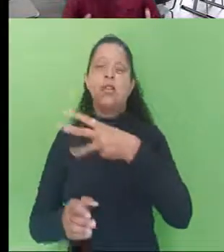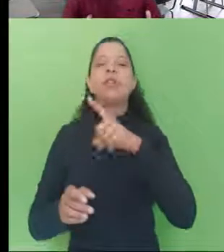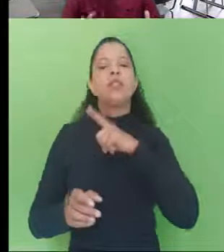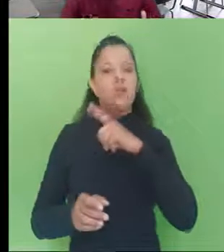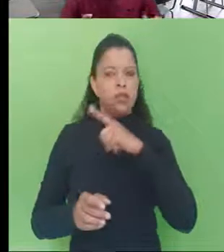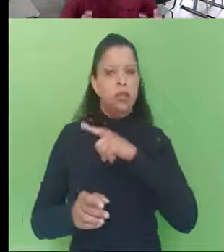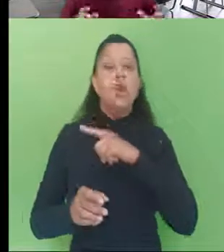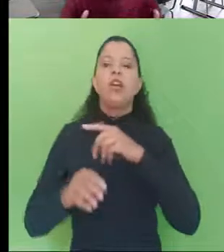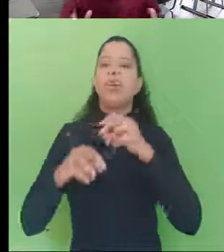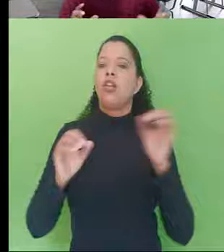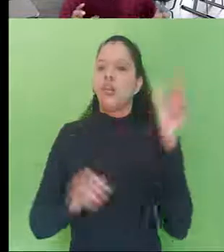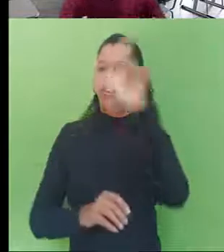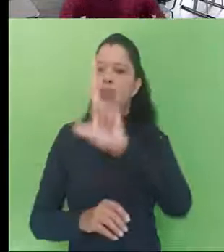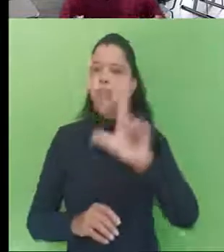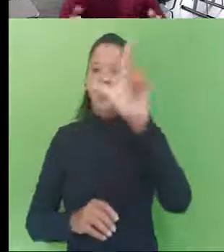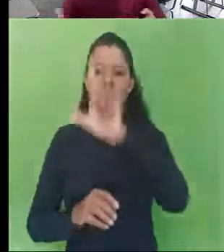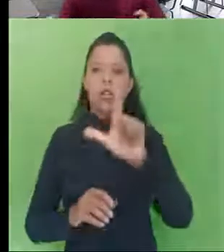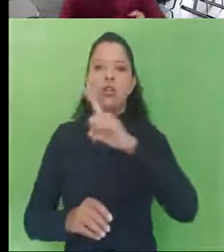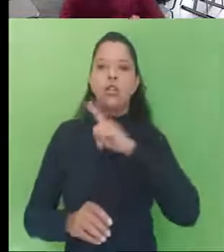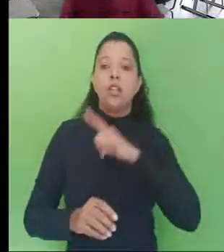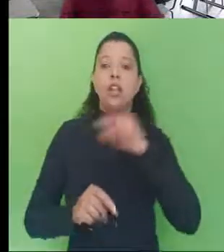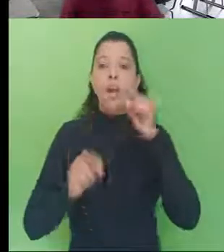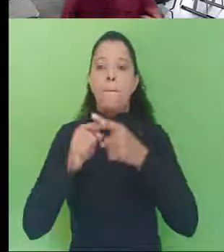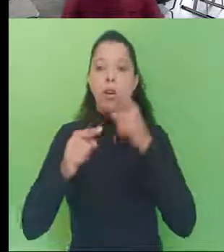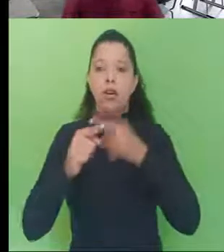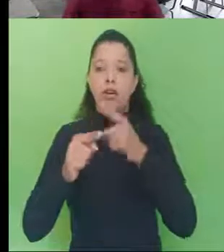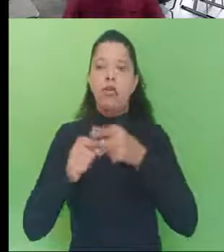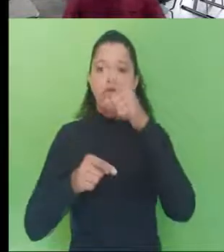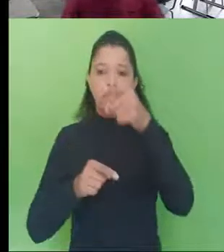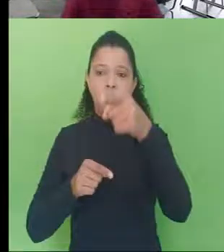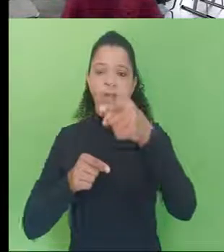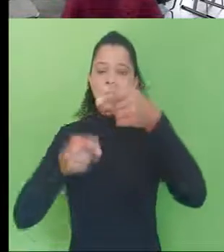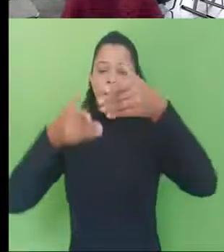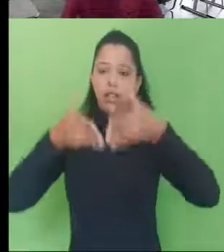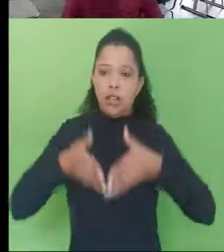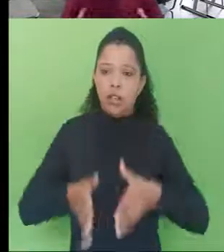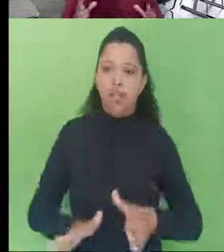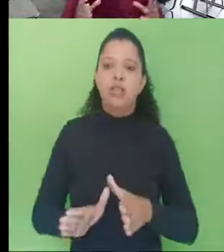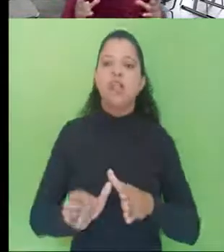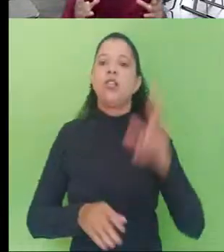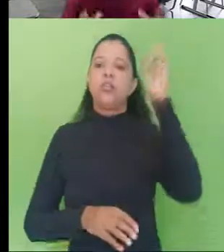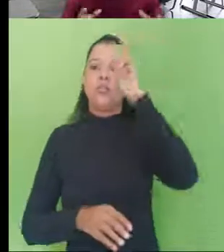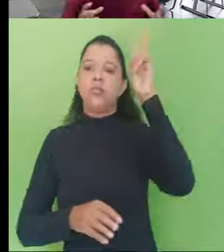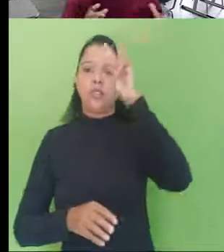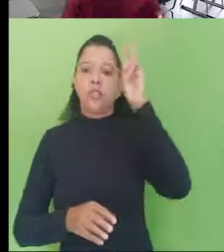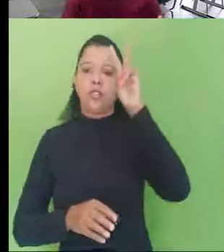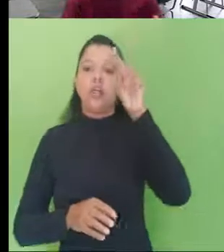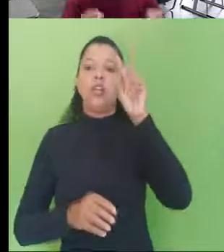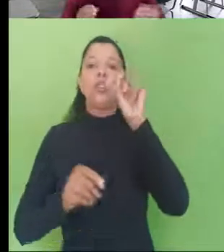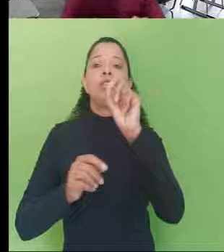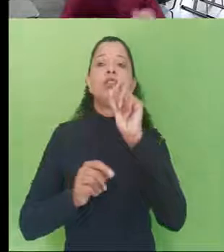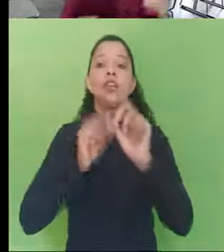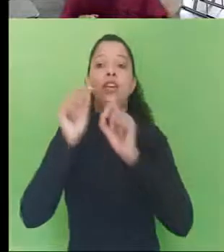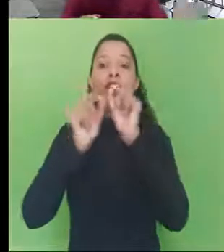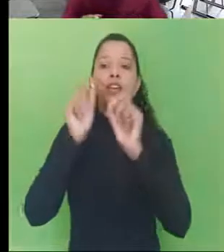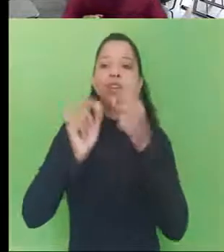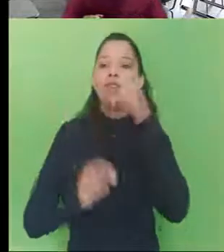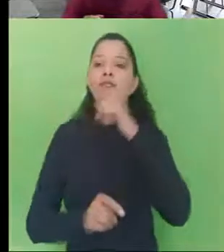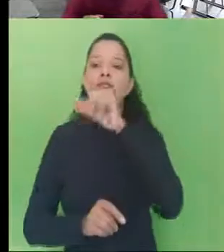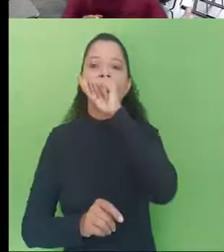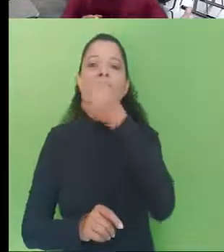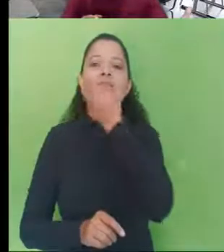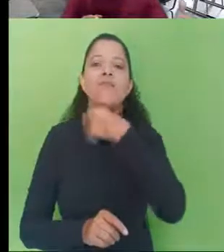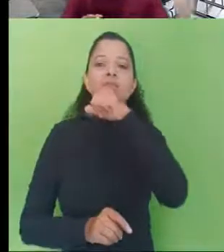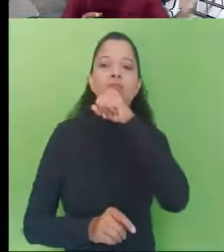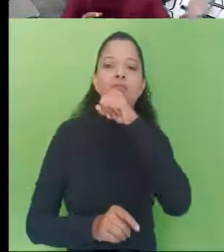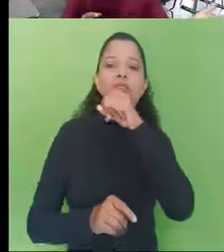Claro que você tem, porque você é a síntese da história do seu pai e da sua mãe. Você hoje é a síntese da história dos seus